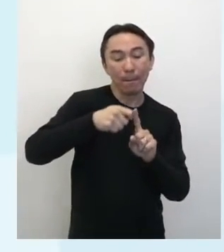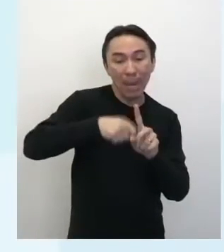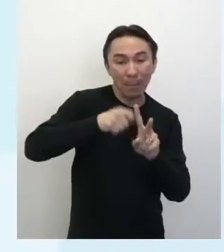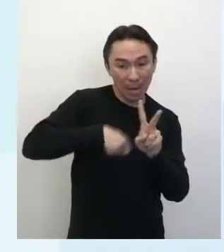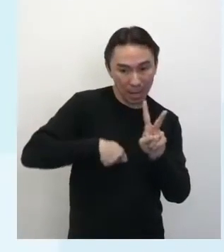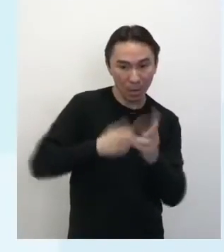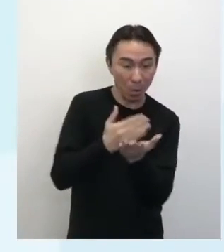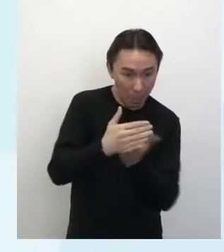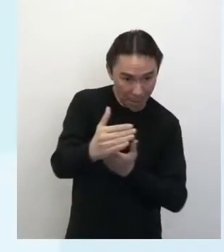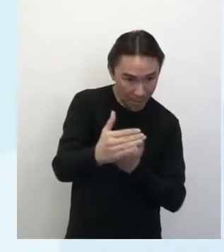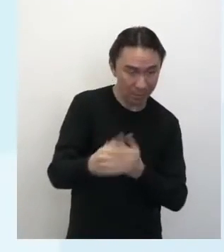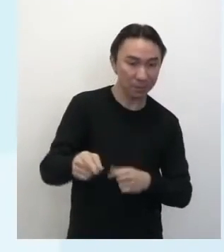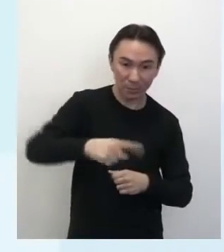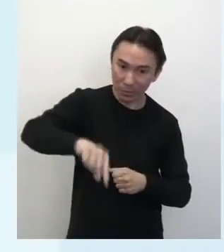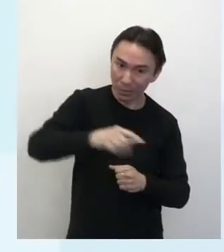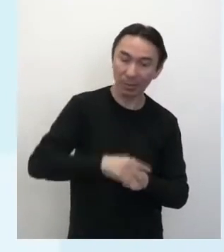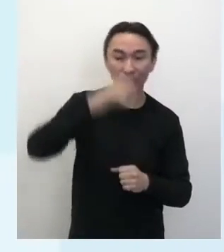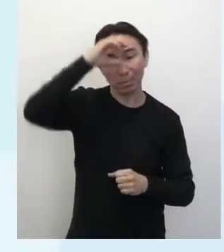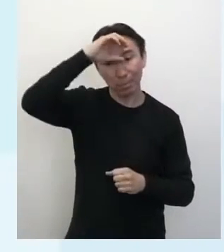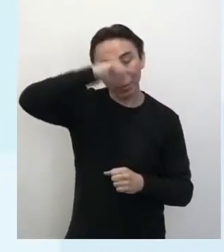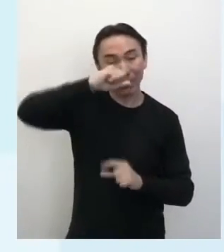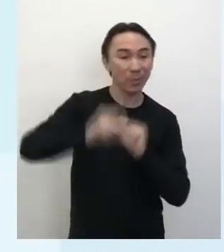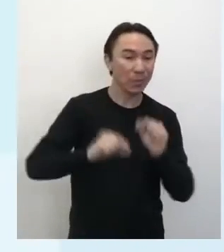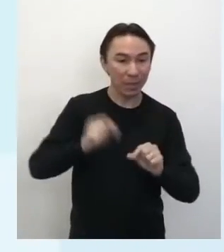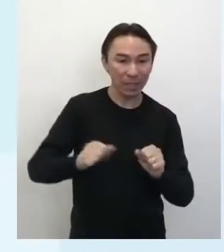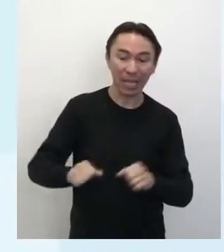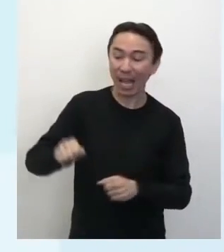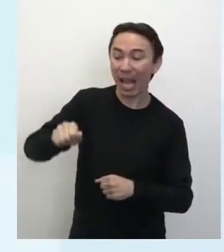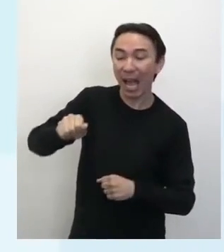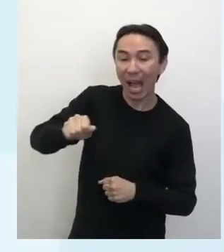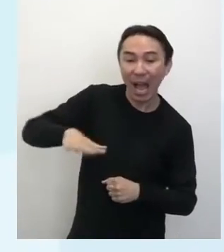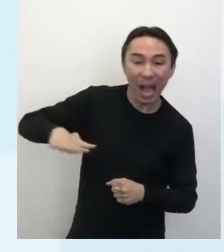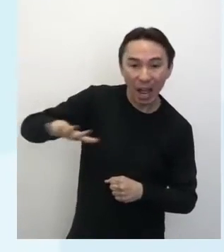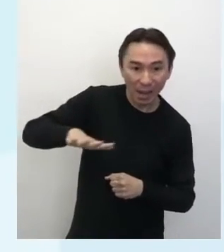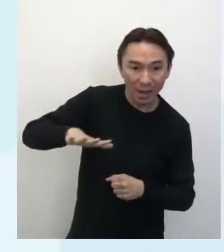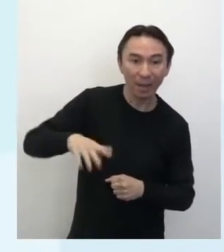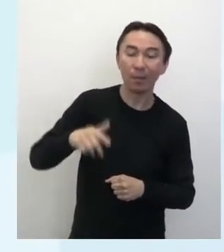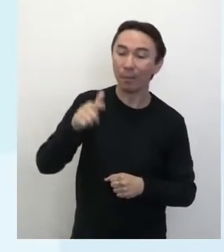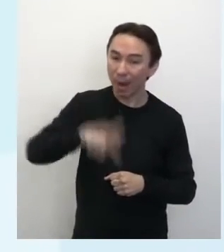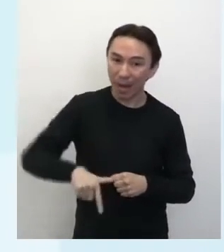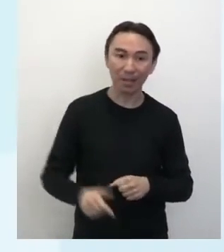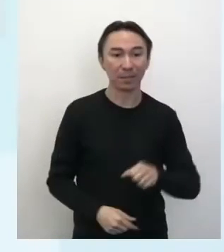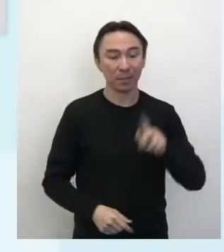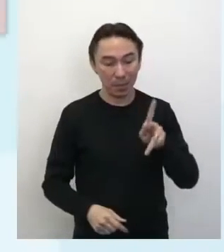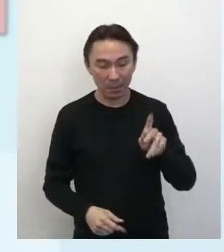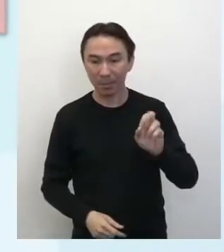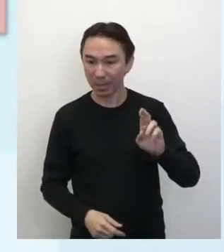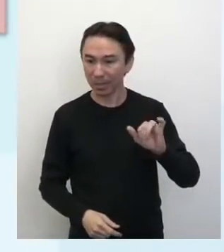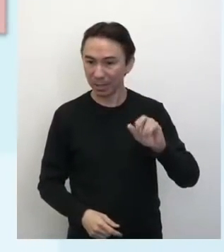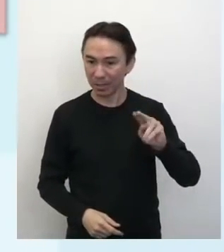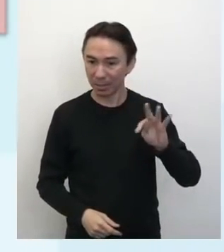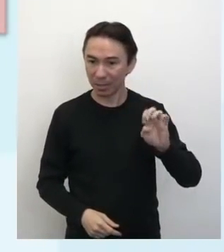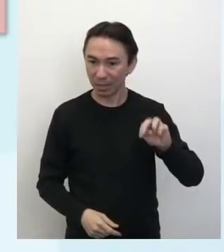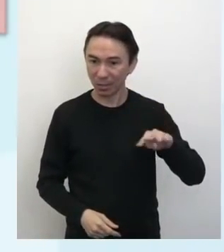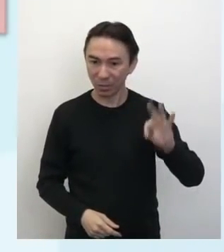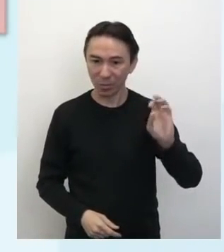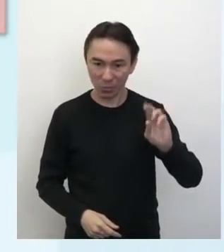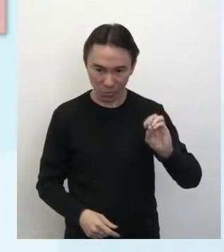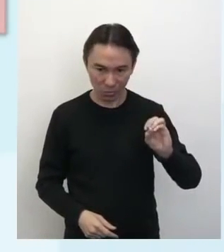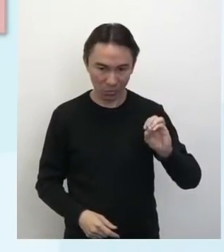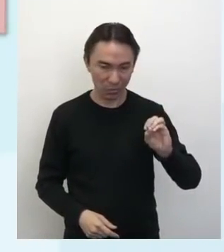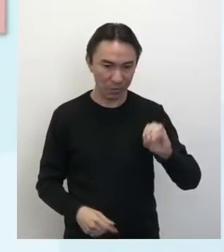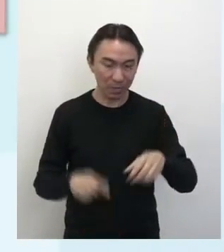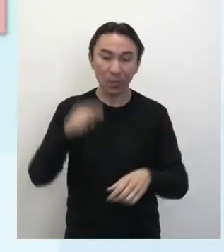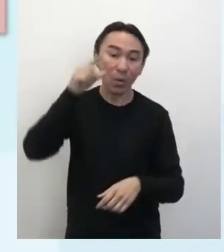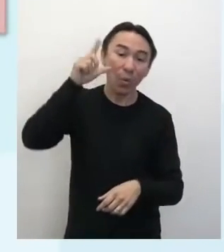sobre área e perímetro, 2 palavrinhas interessantíssimas aí, né? Então vamos recordar. Ontem nós falamos sobre o